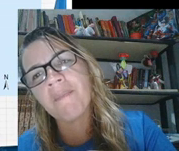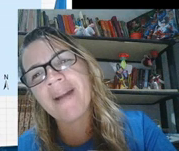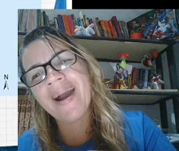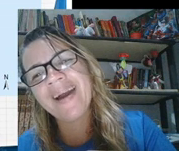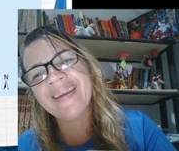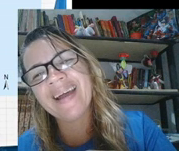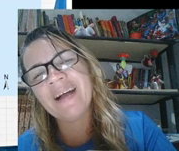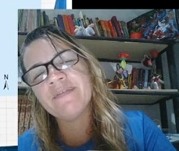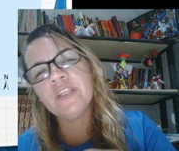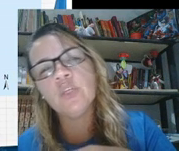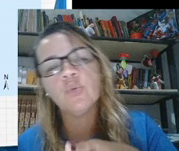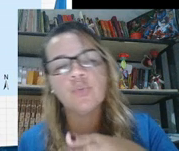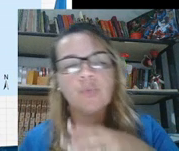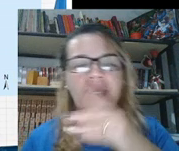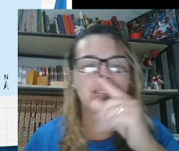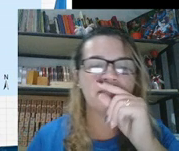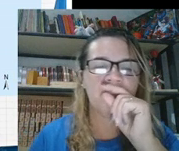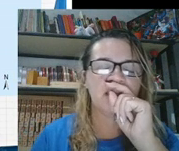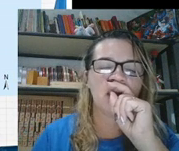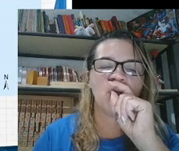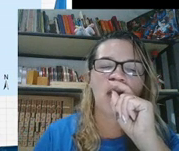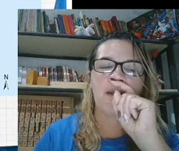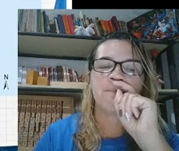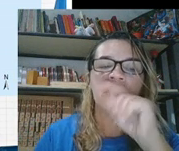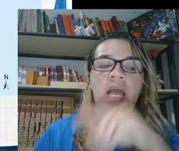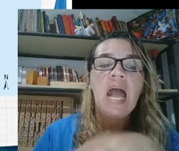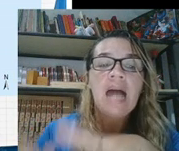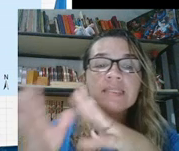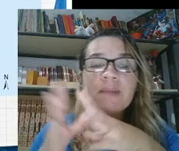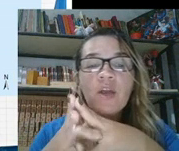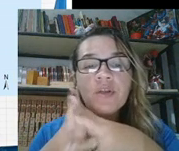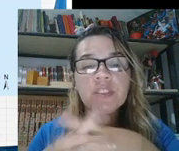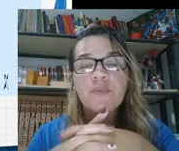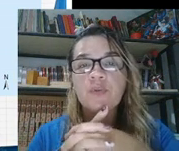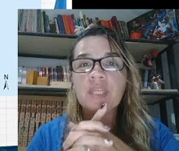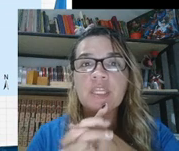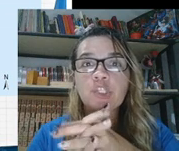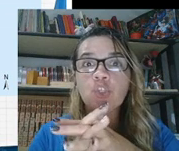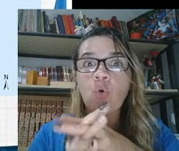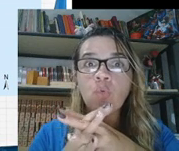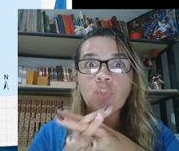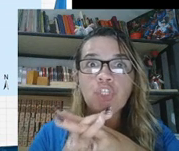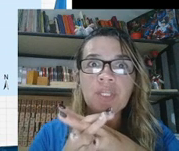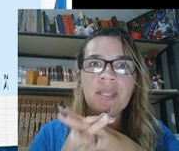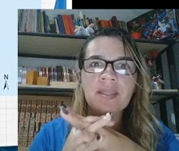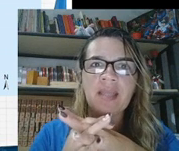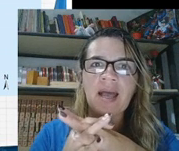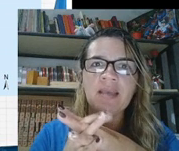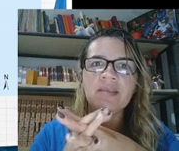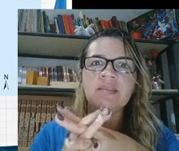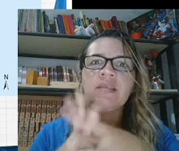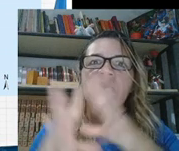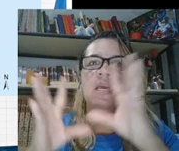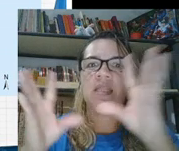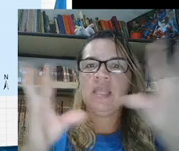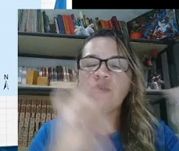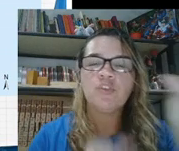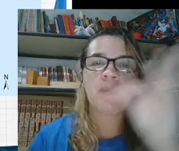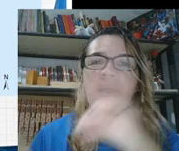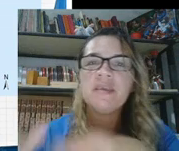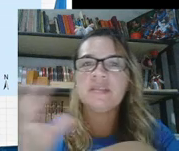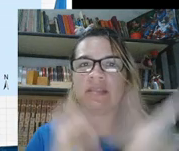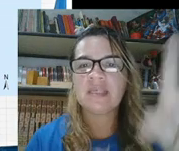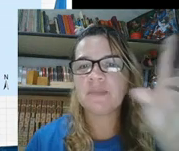Atlântico. Maravilhoso, espetacular. As maiores fronteiras continentais, né?